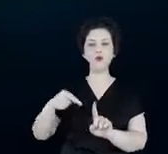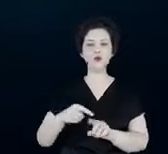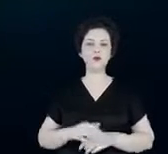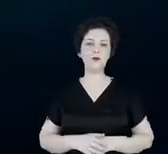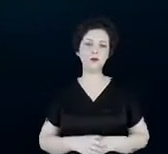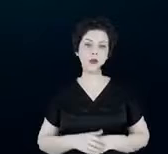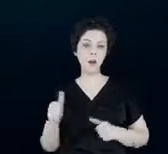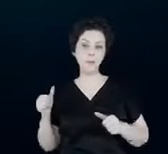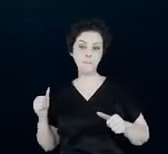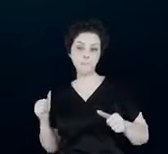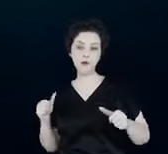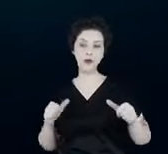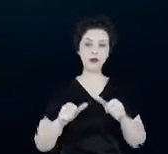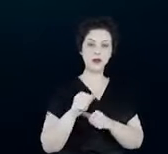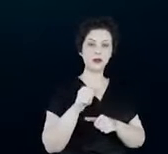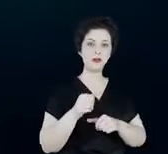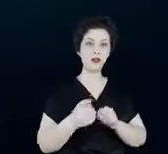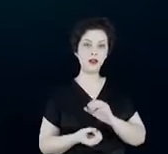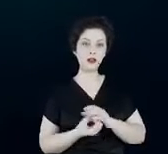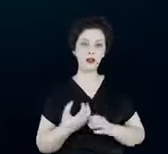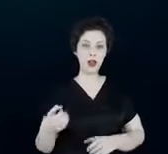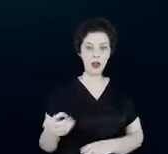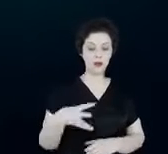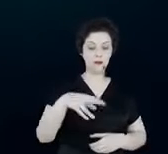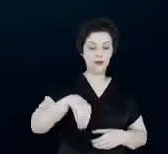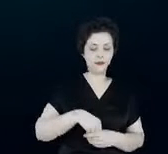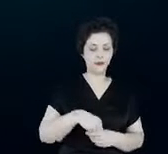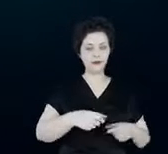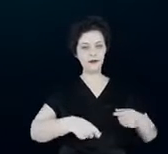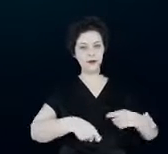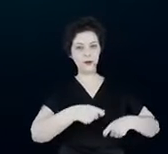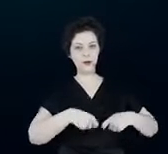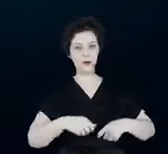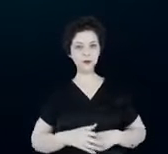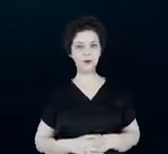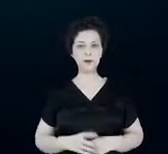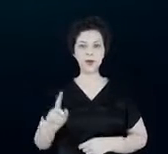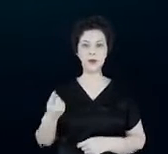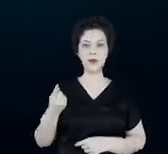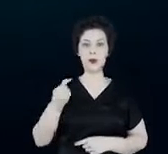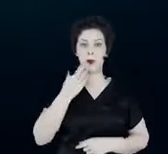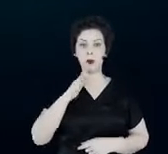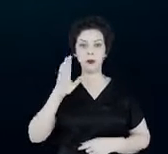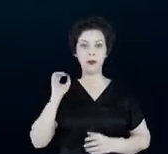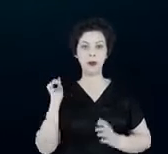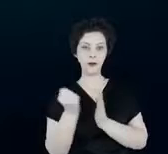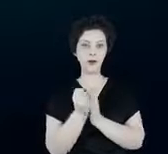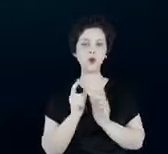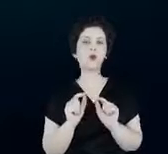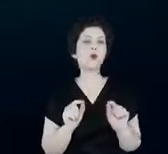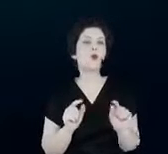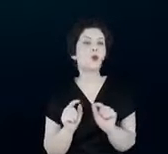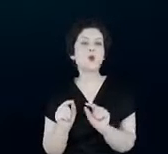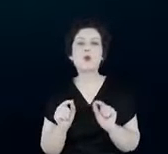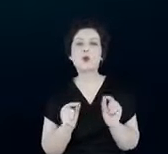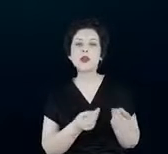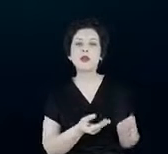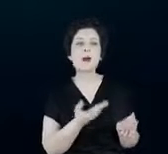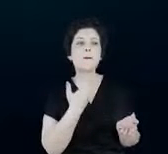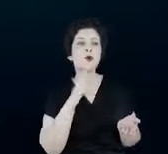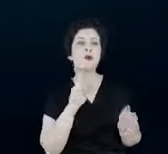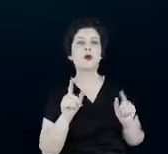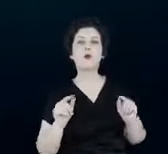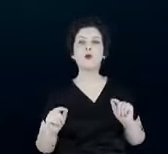para fazer uma mudança para Inovar dentro dos negócios né gente primeiro presença numa Promessa de marca que a gente vai entregar para o cliente que a gente vai prometer